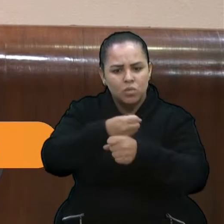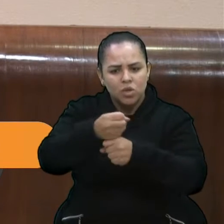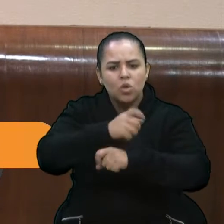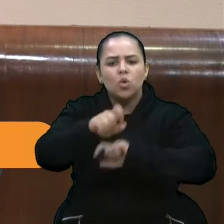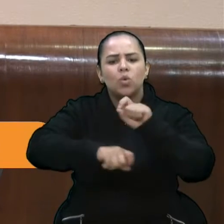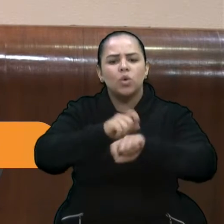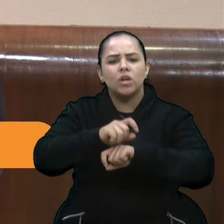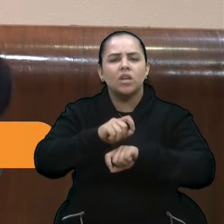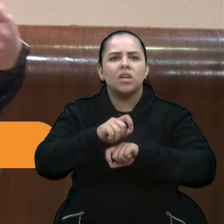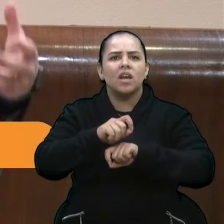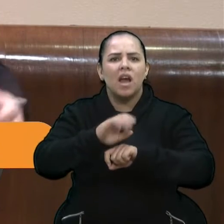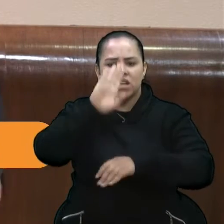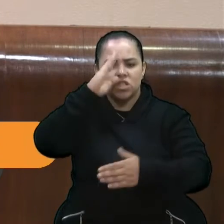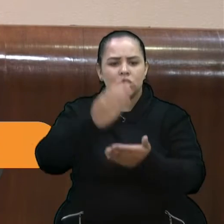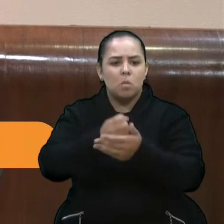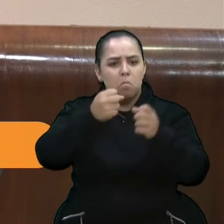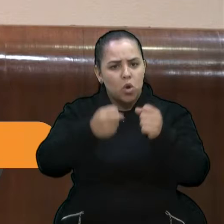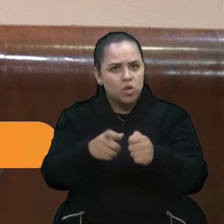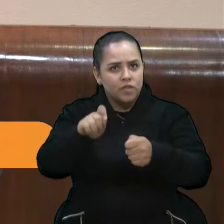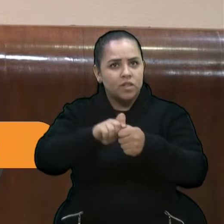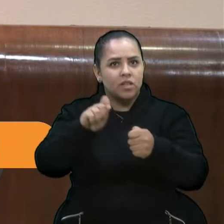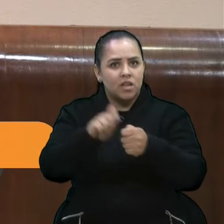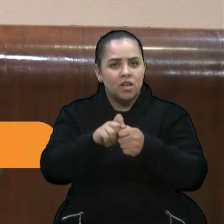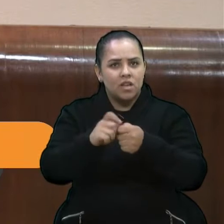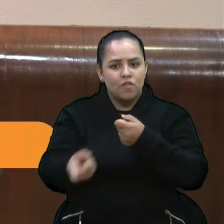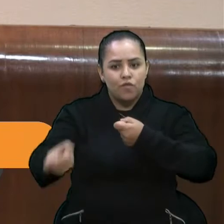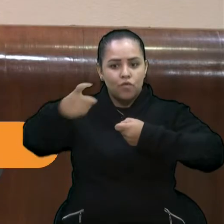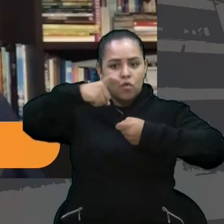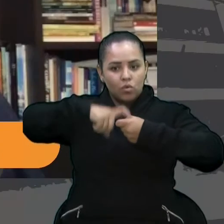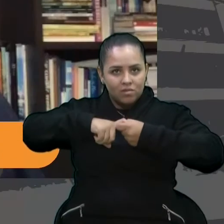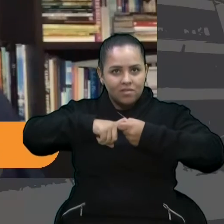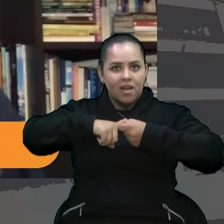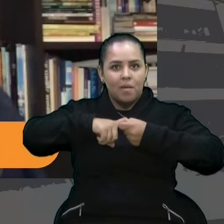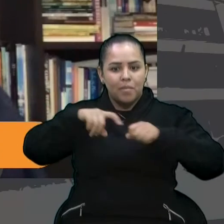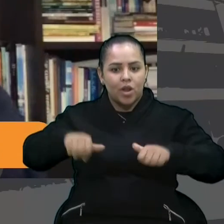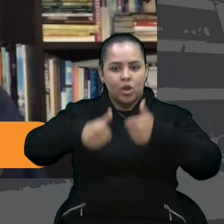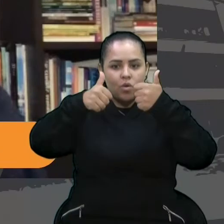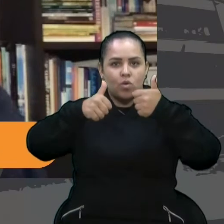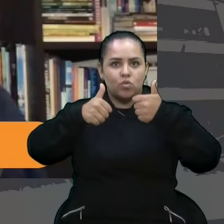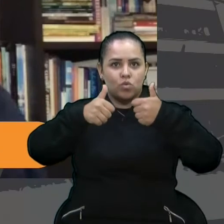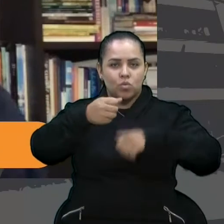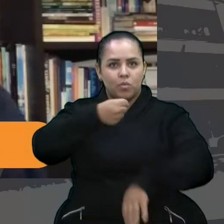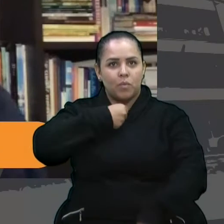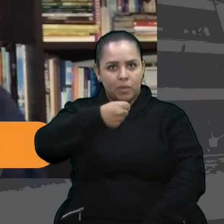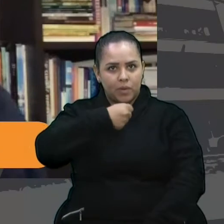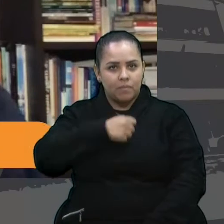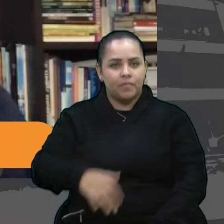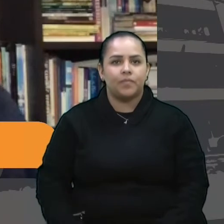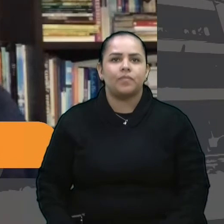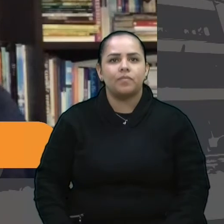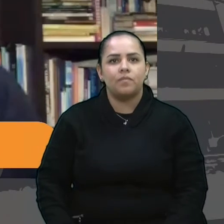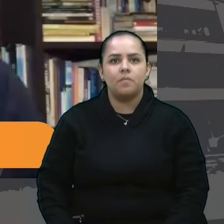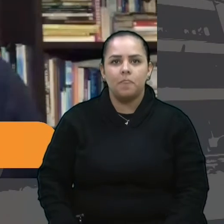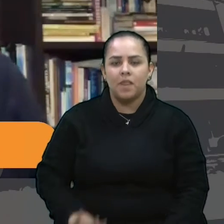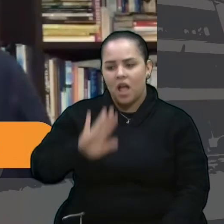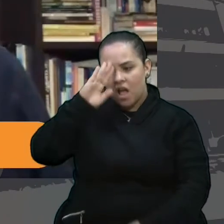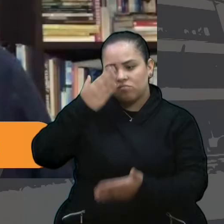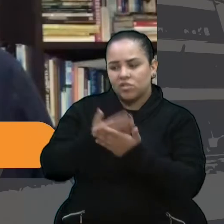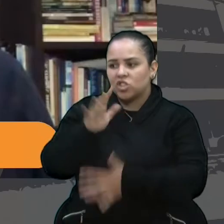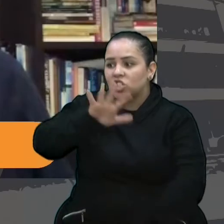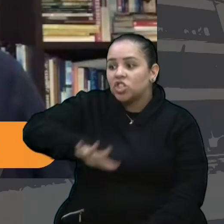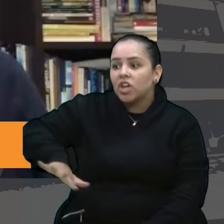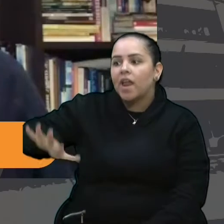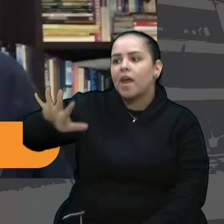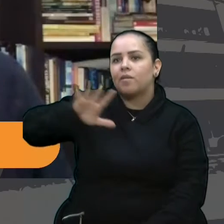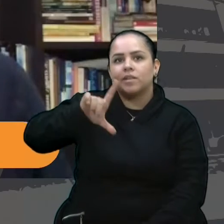para voltar a uma geração de fortes jornalistas? Bom, em geral, né, há esse decréscimo. Lá na